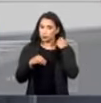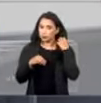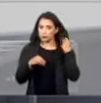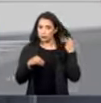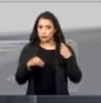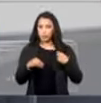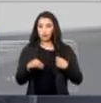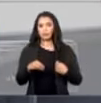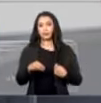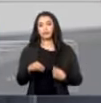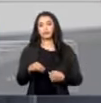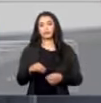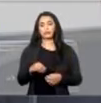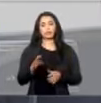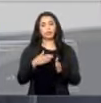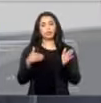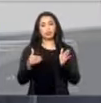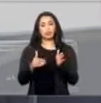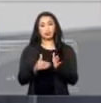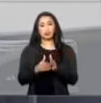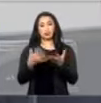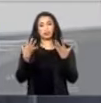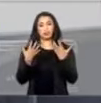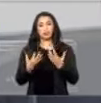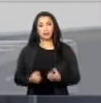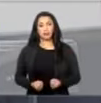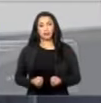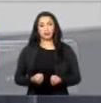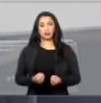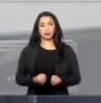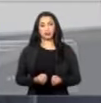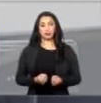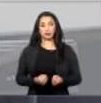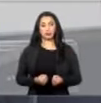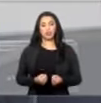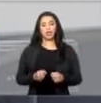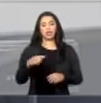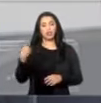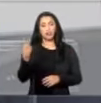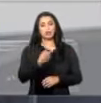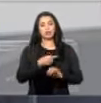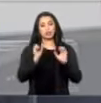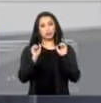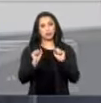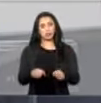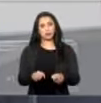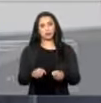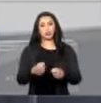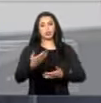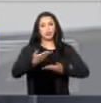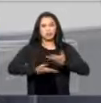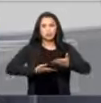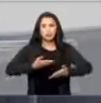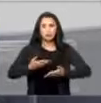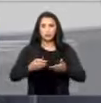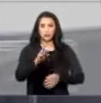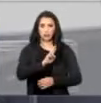pleno da tolerância. Nada mais, nada menos que nossa capacidade de conviver com as diferenças